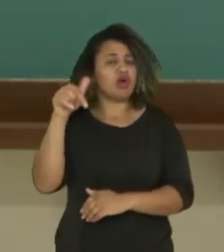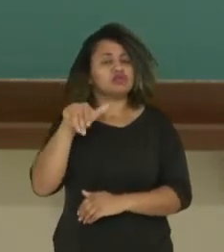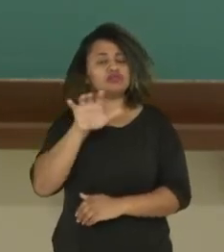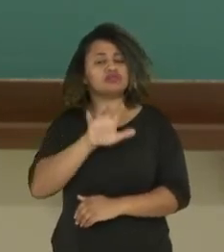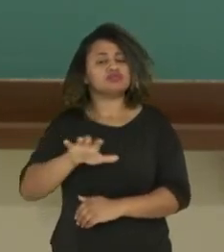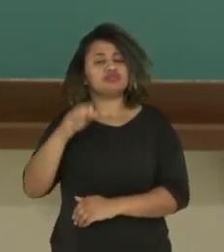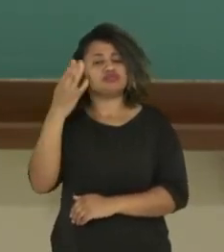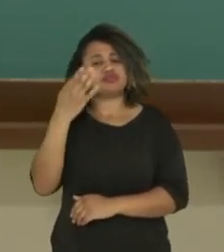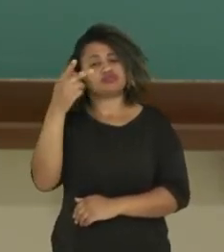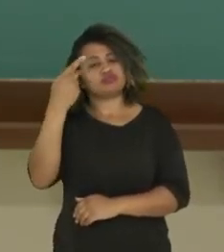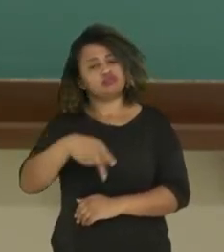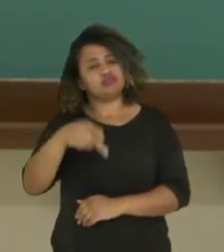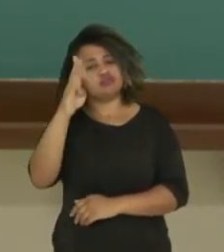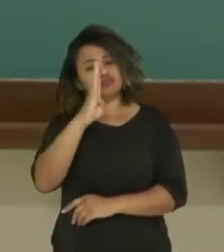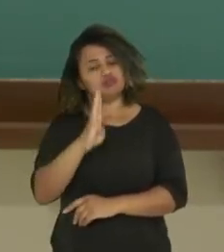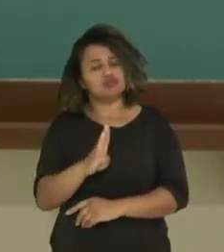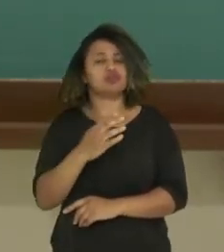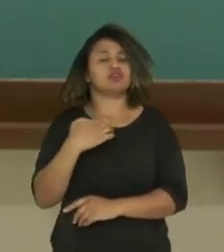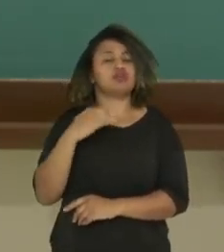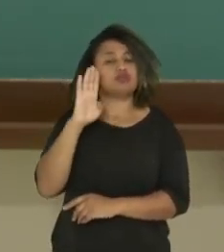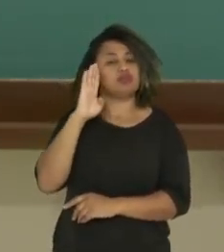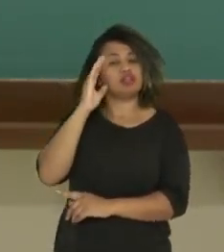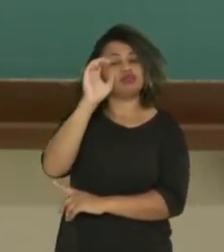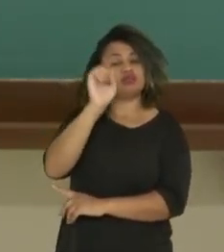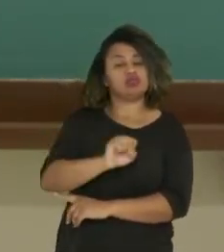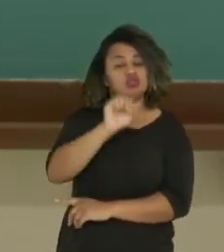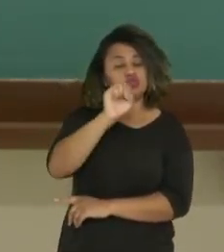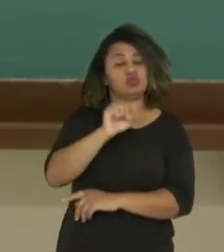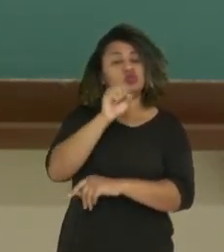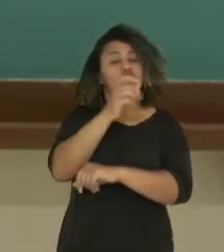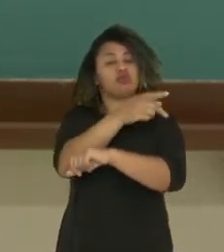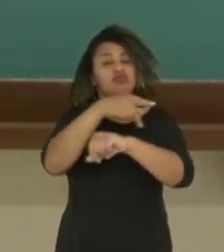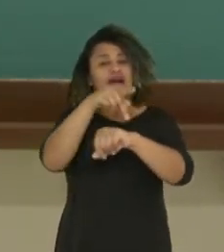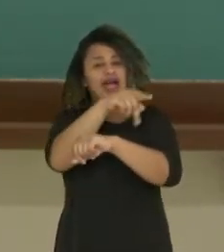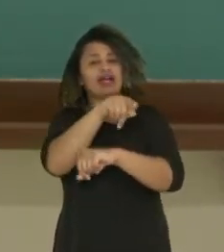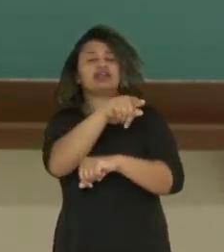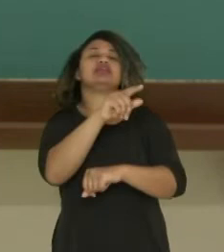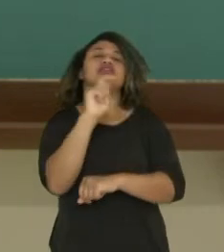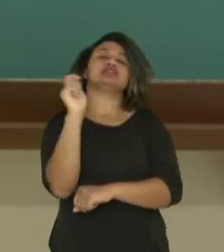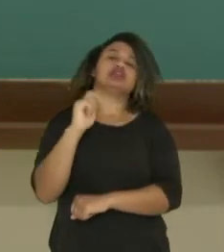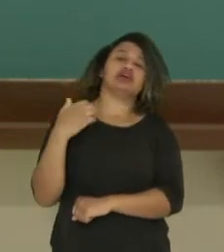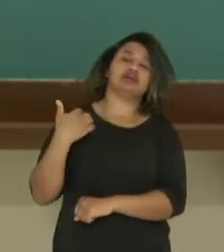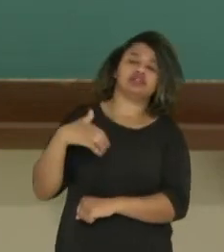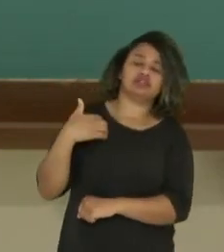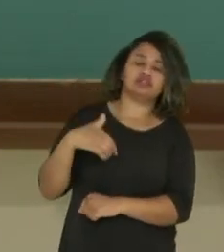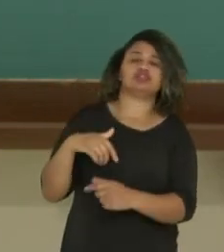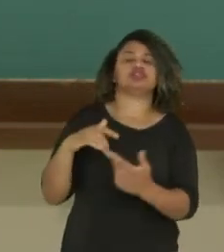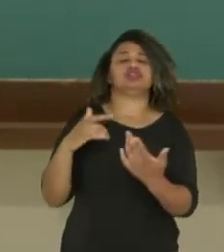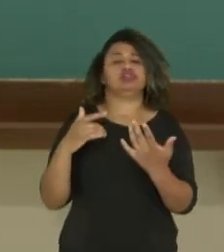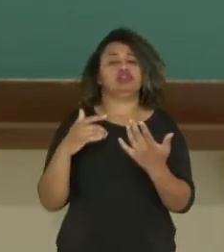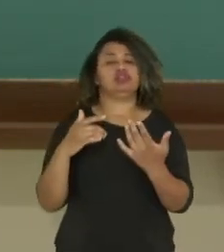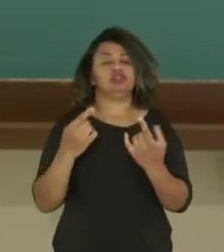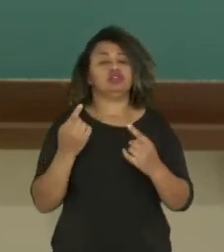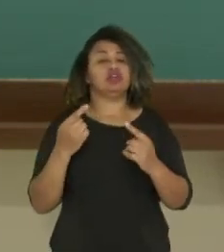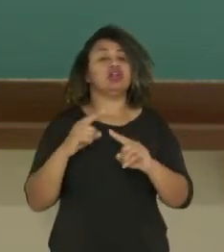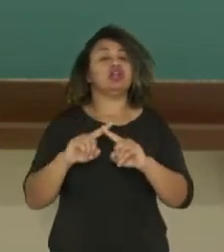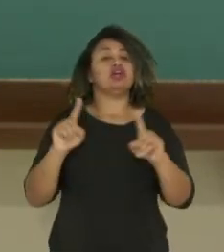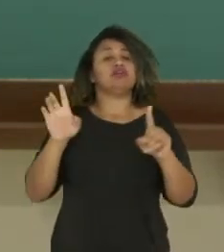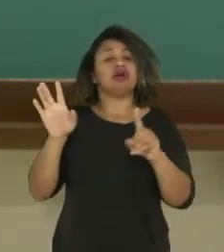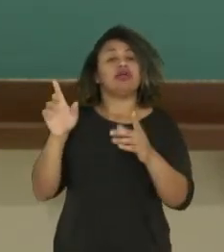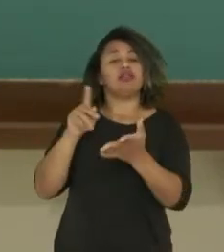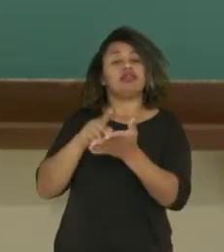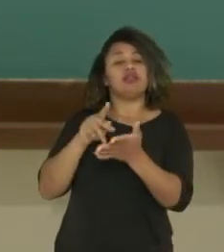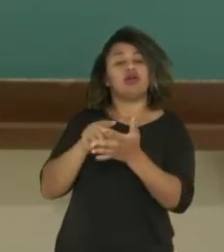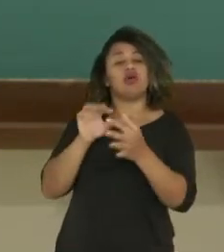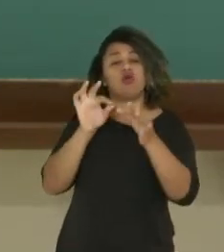região brasileira, né? Principalmente no sul, nos países também, Argentina, Chile. E lá, na verdade, a uva,